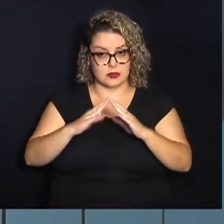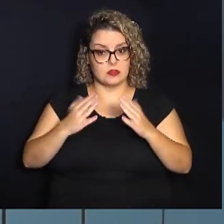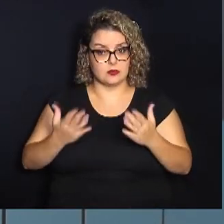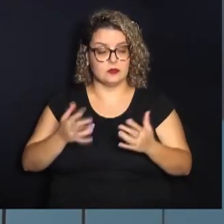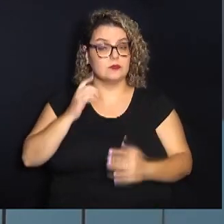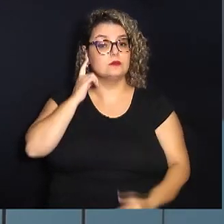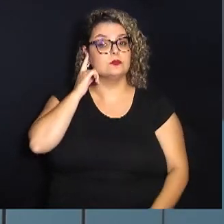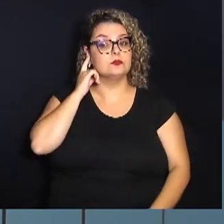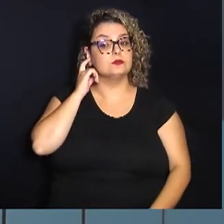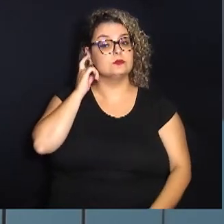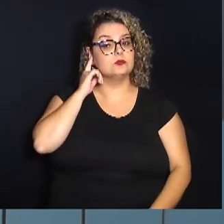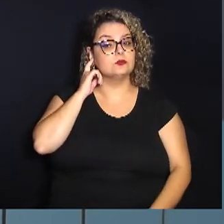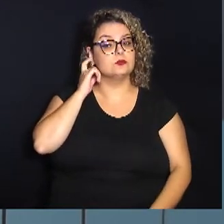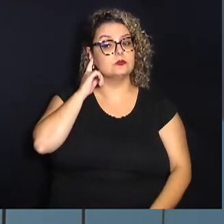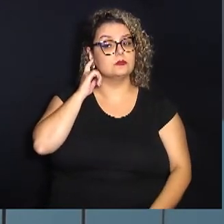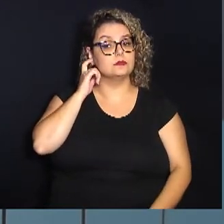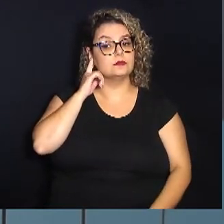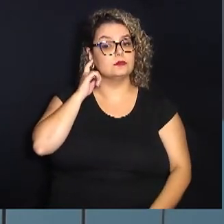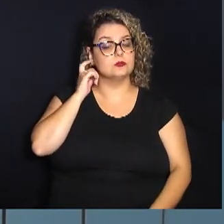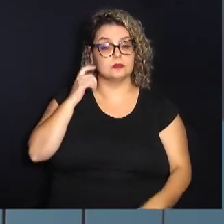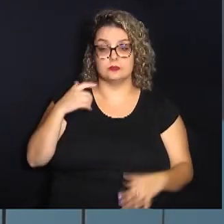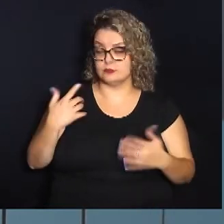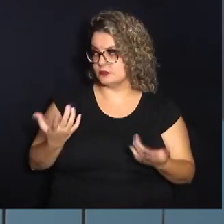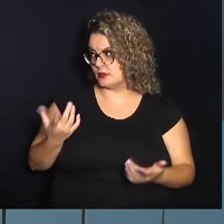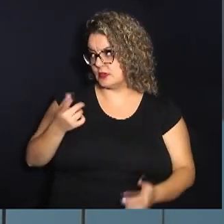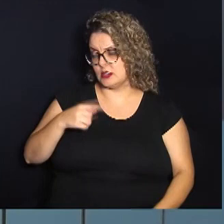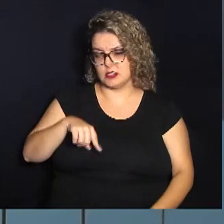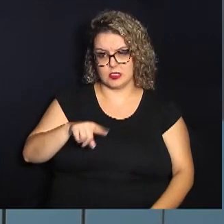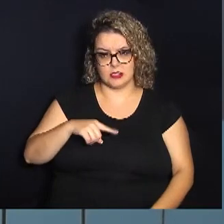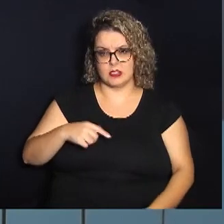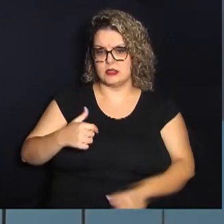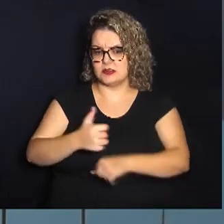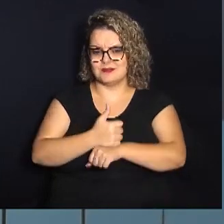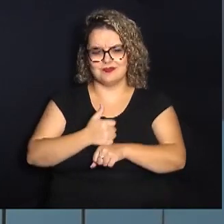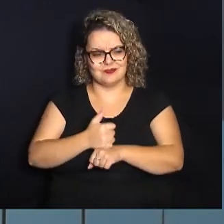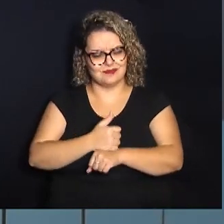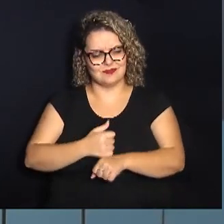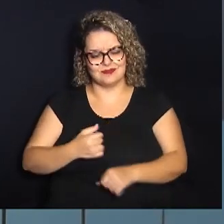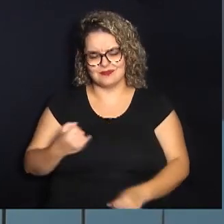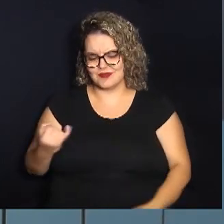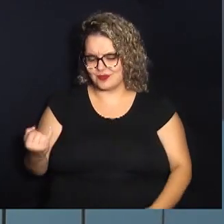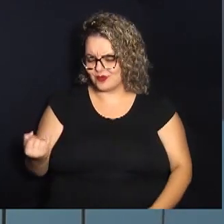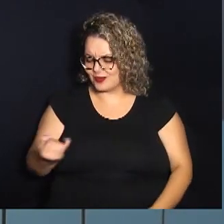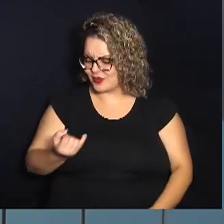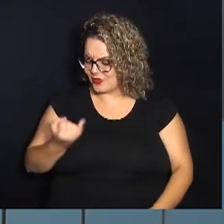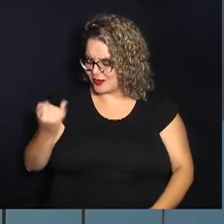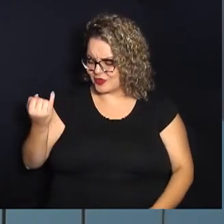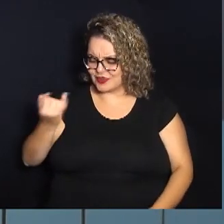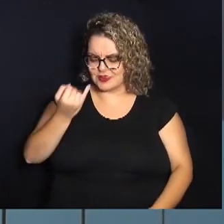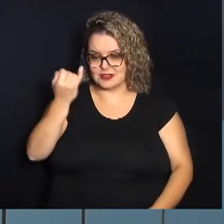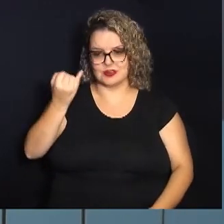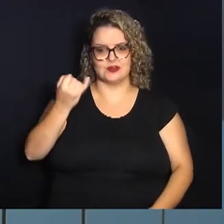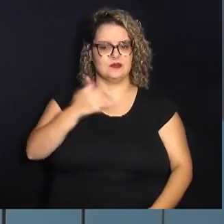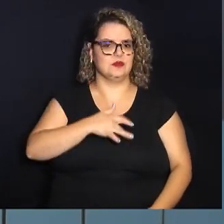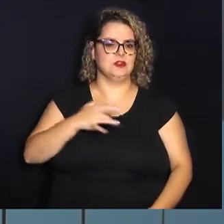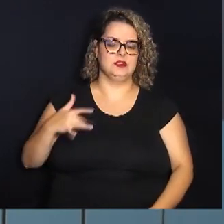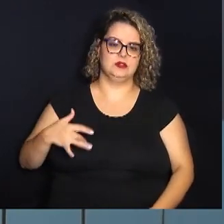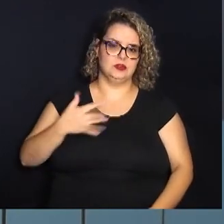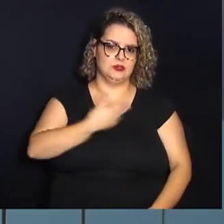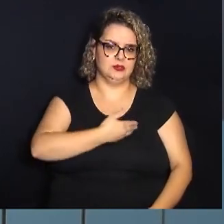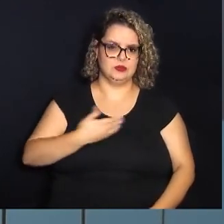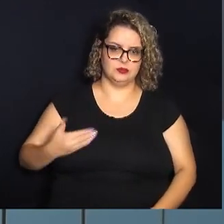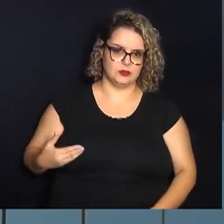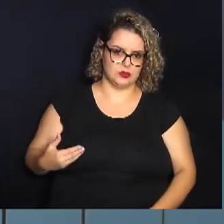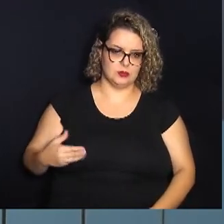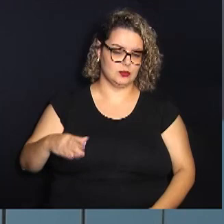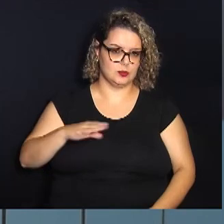Dentro das residências. E eles são profissionais imprescindíveis para a saúde pública no município em todos